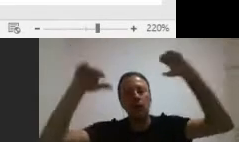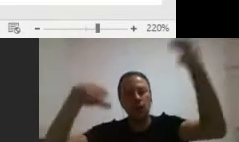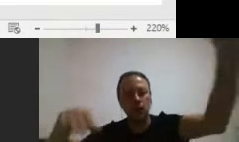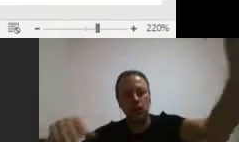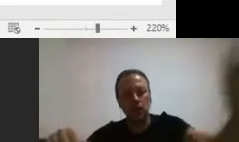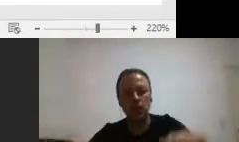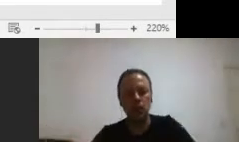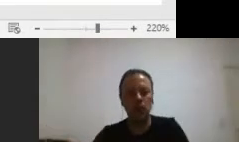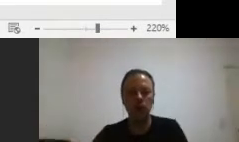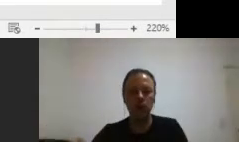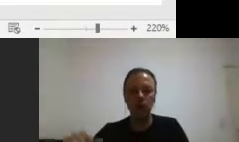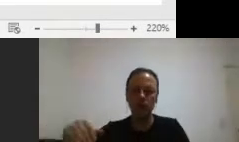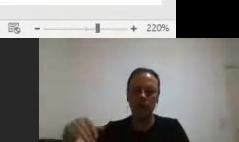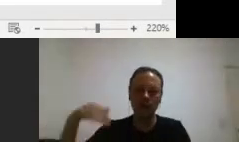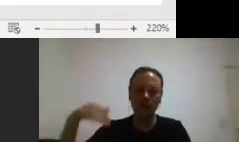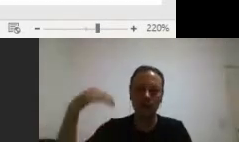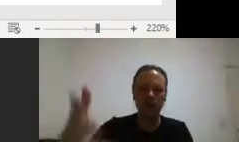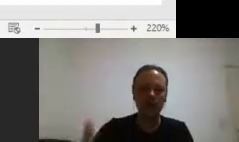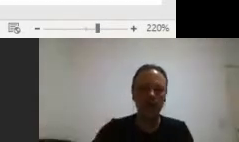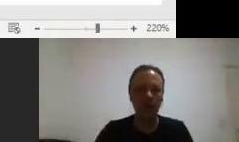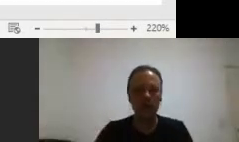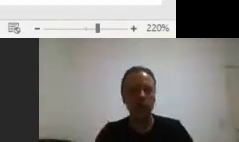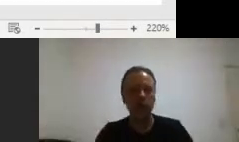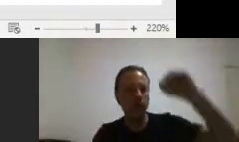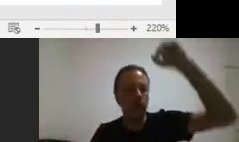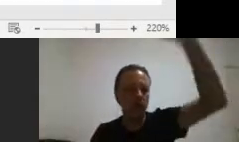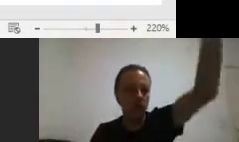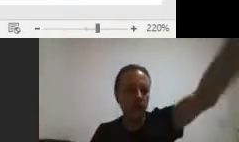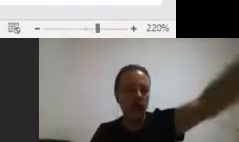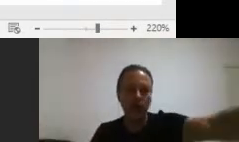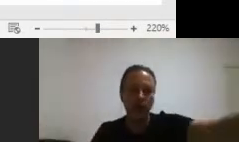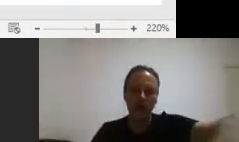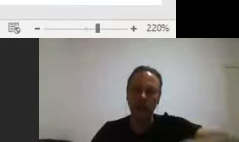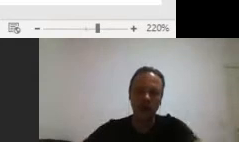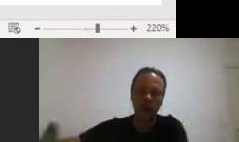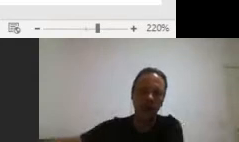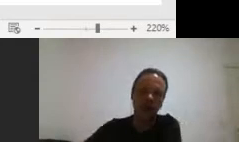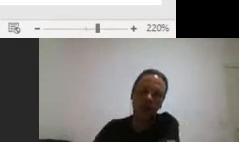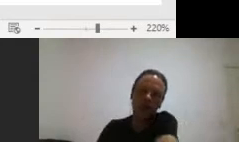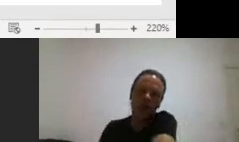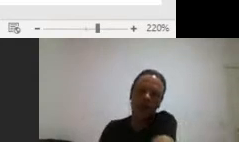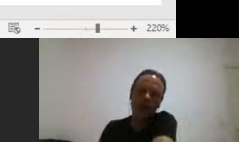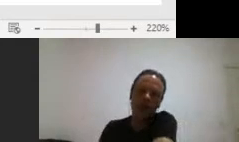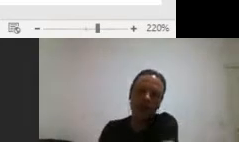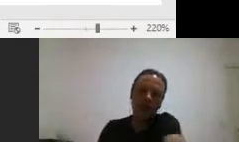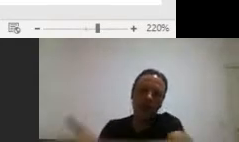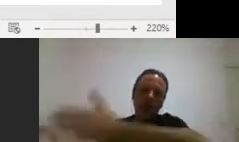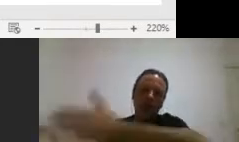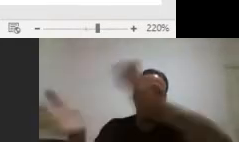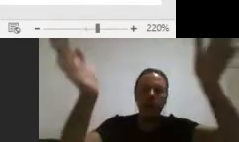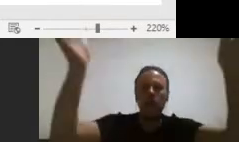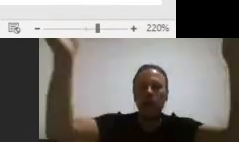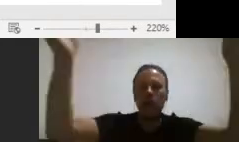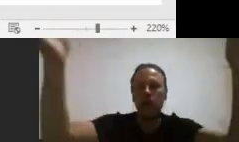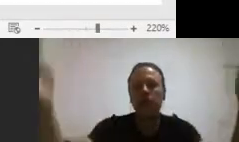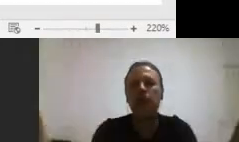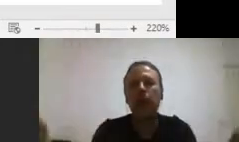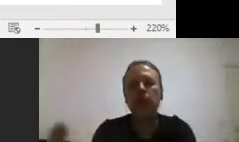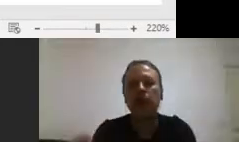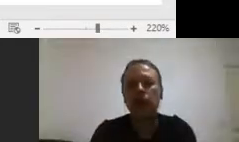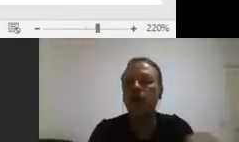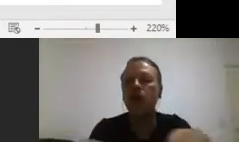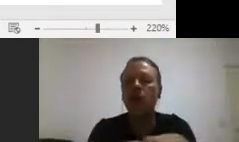vida, código do produto. Depois vem a descrição, depois tem o CPF. Então, vamos adotar como